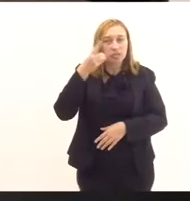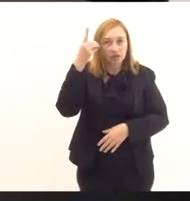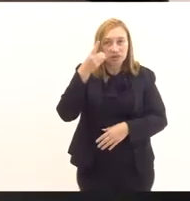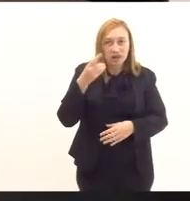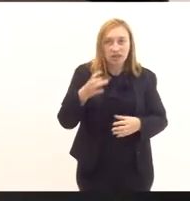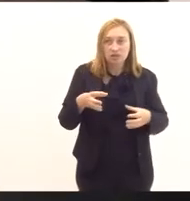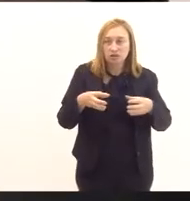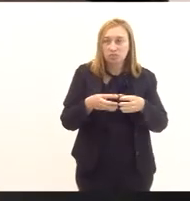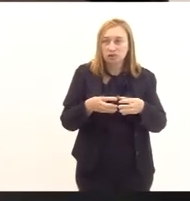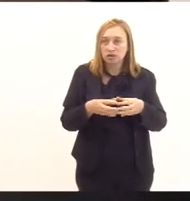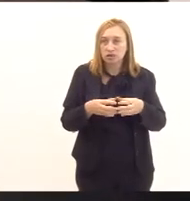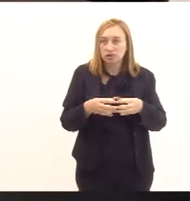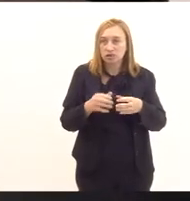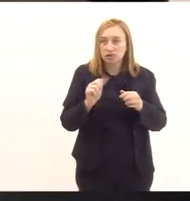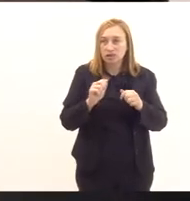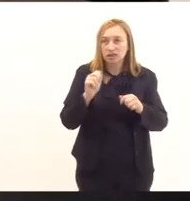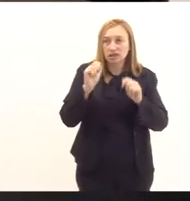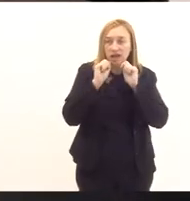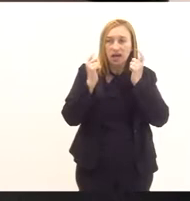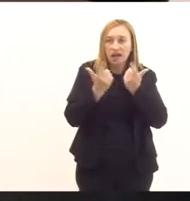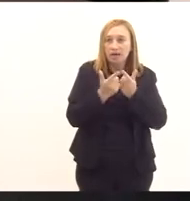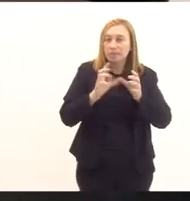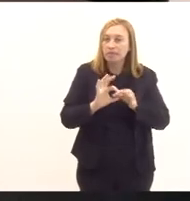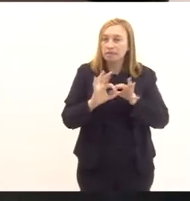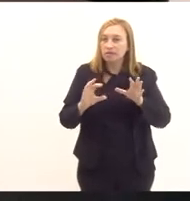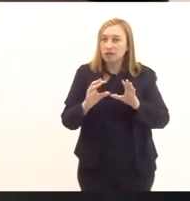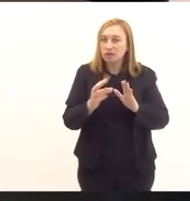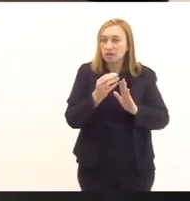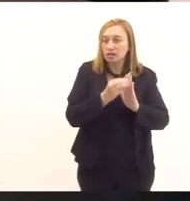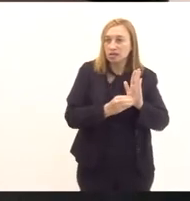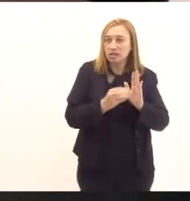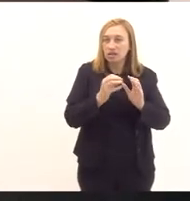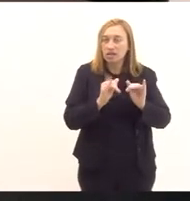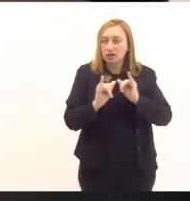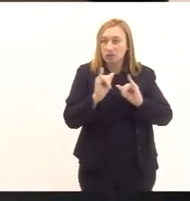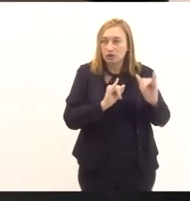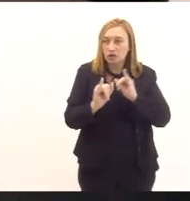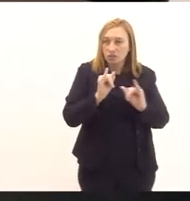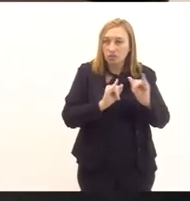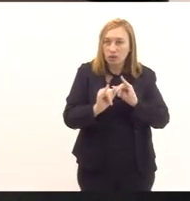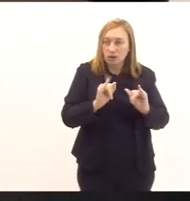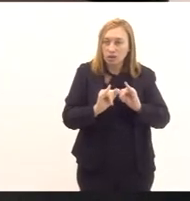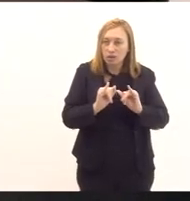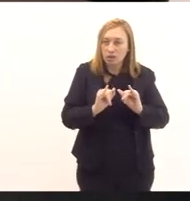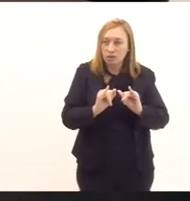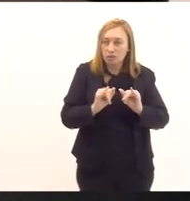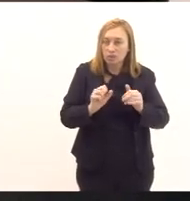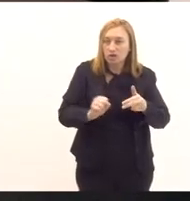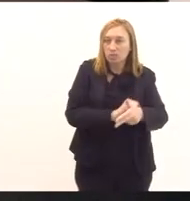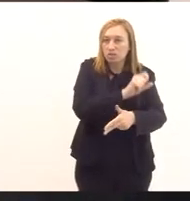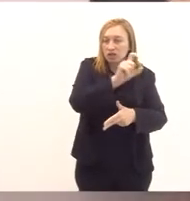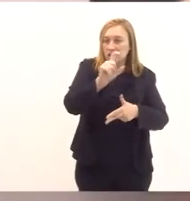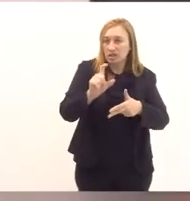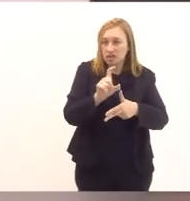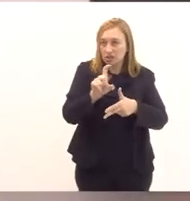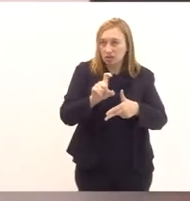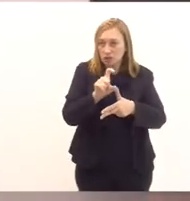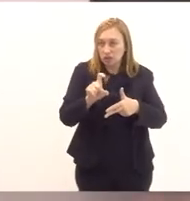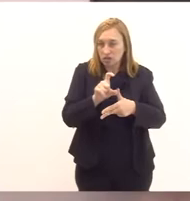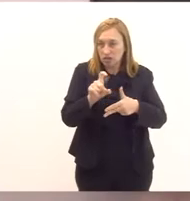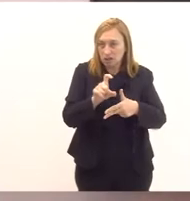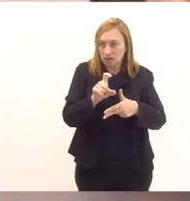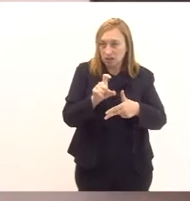Comissão da Assembleia Legislativa é permitido formular requerimento de informação sobre atos do Poder Executivo de